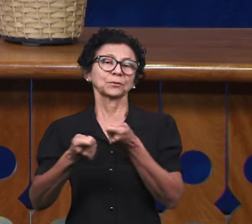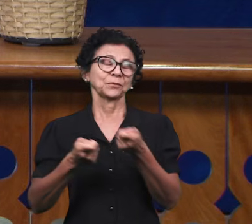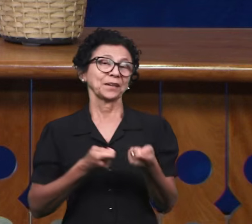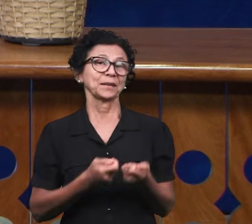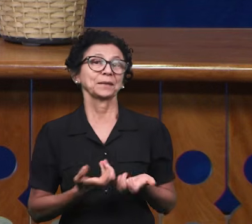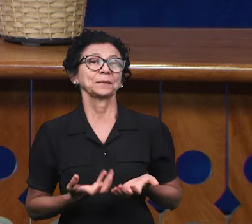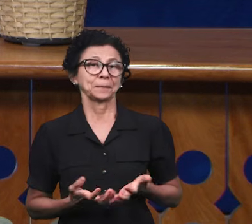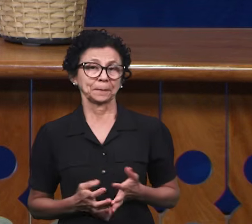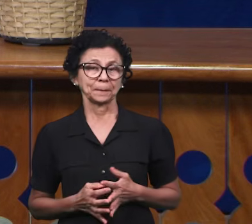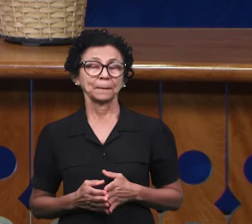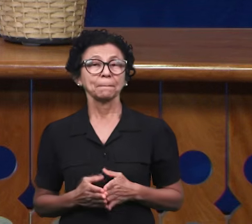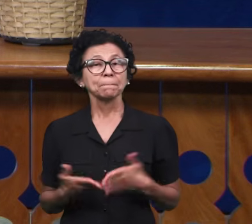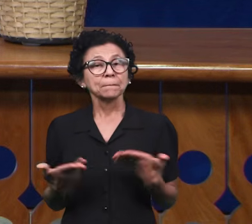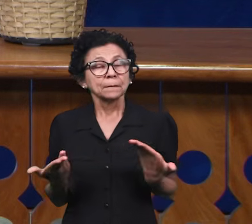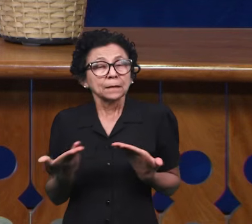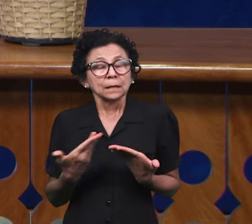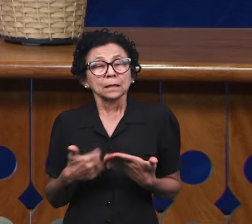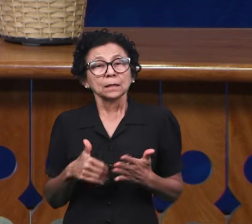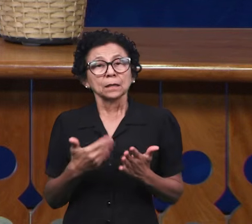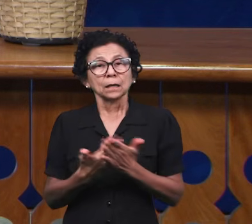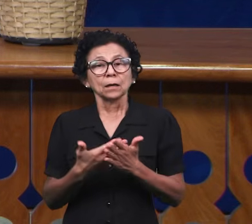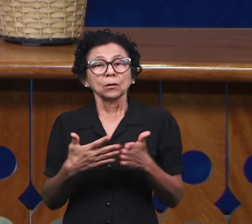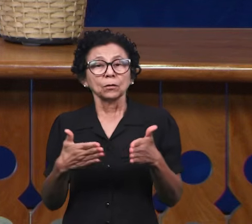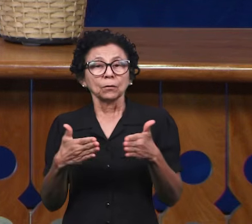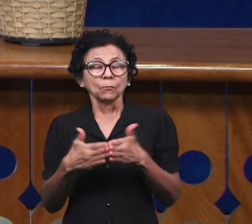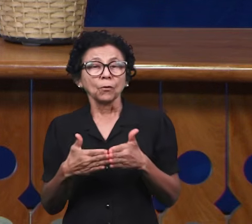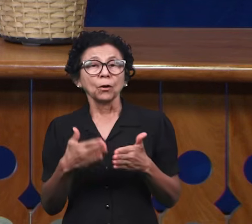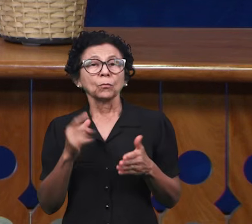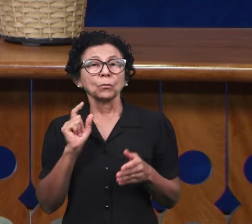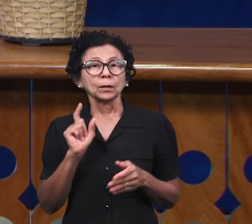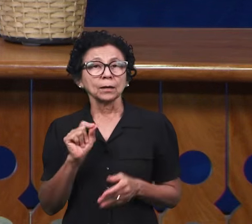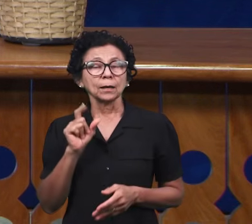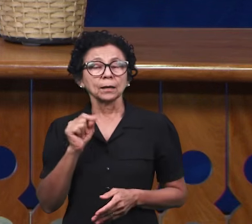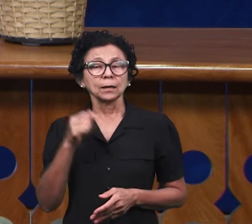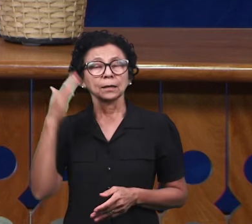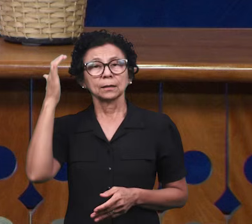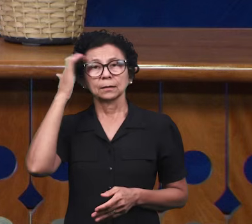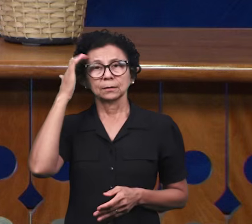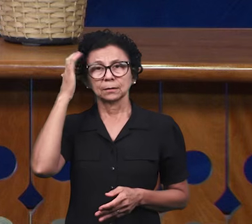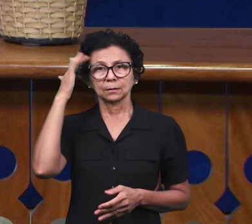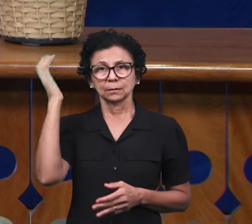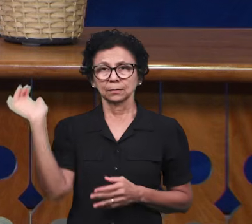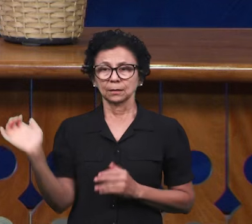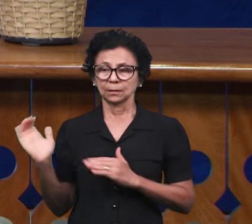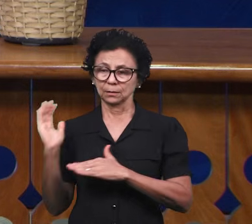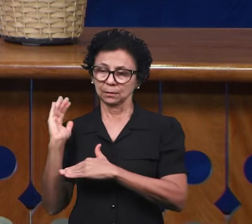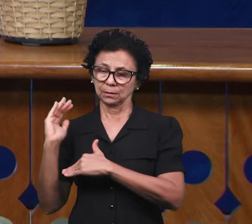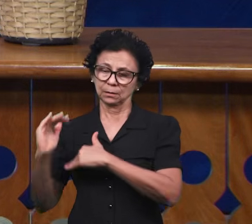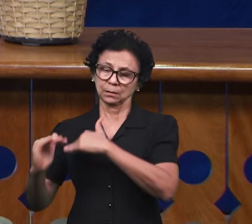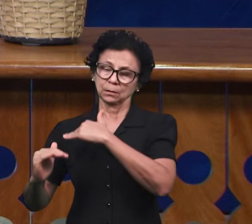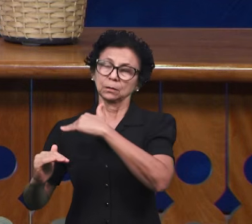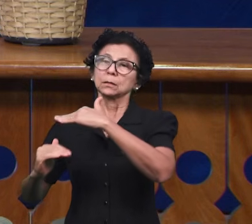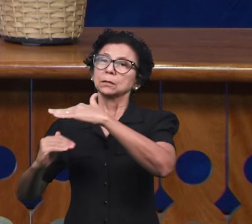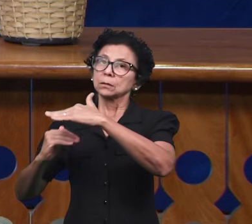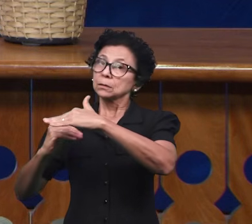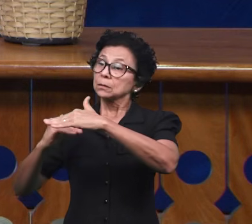vamos focar a nossa aula. Compreender que no processo é o momento em que